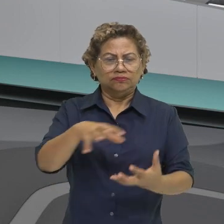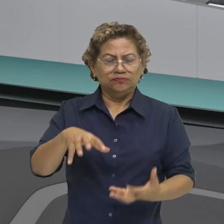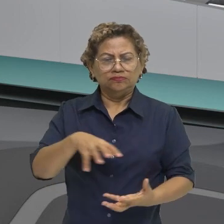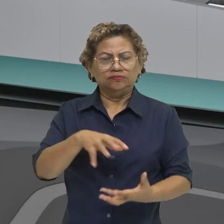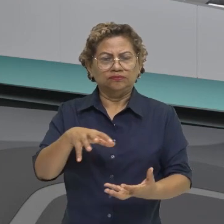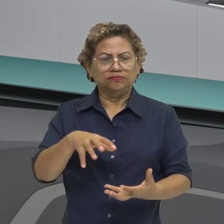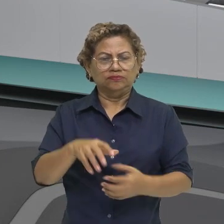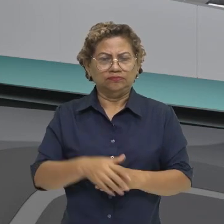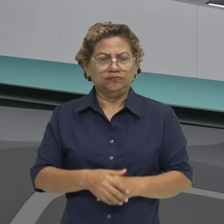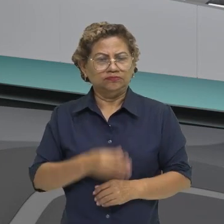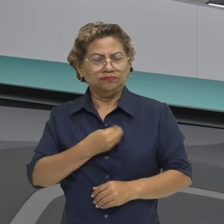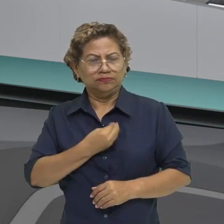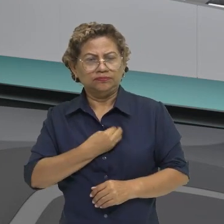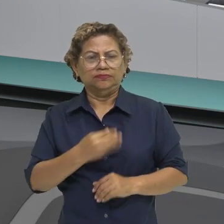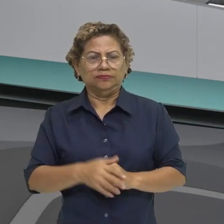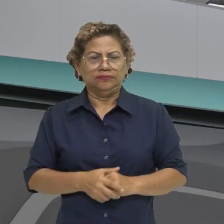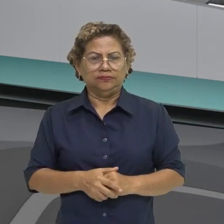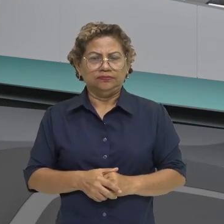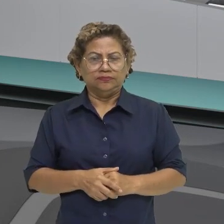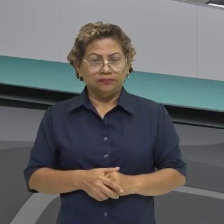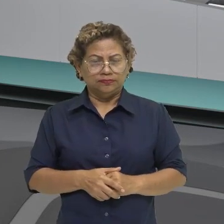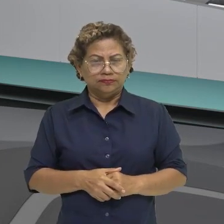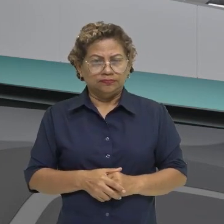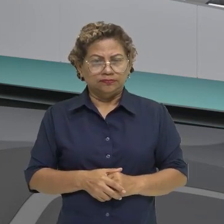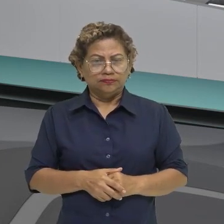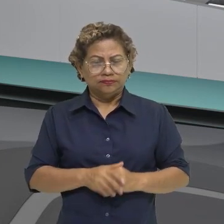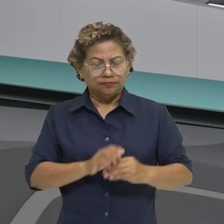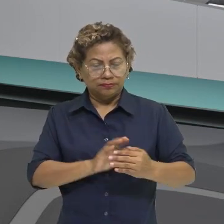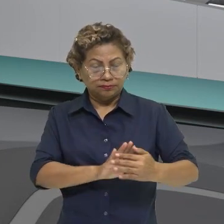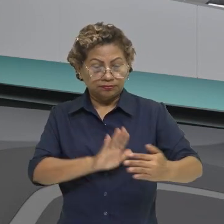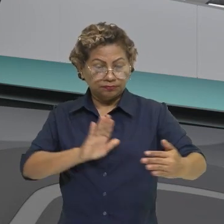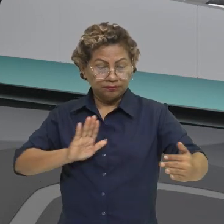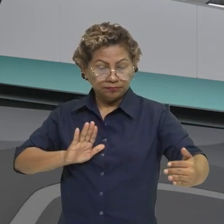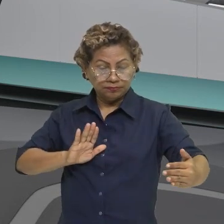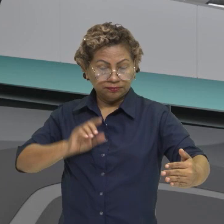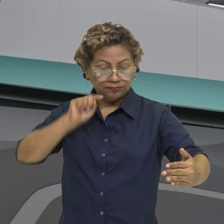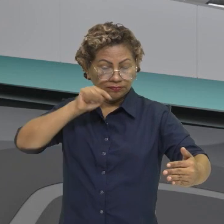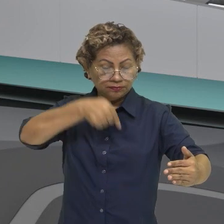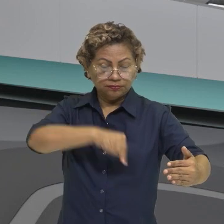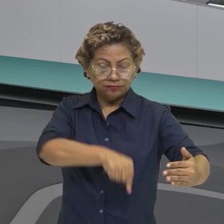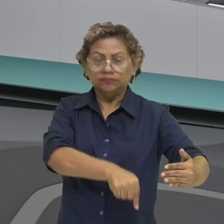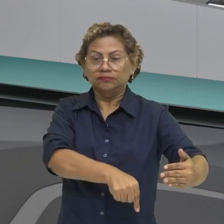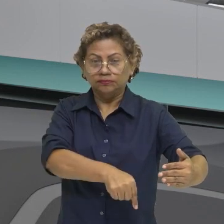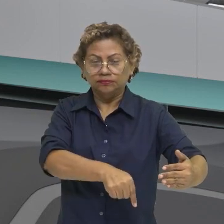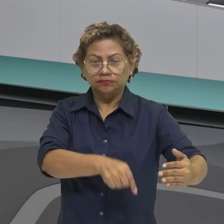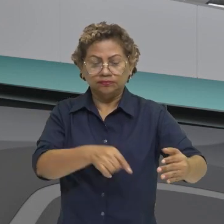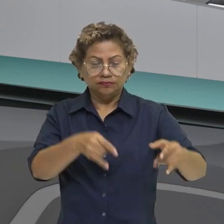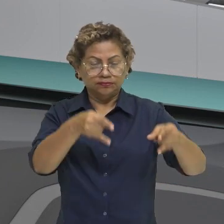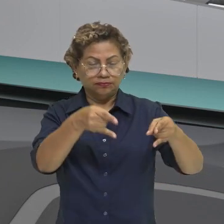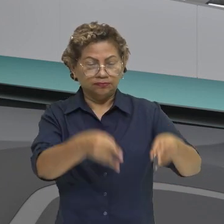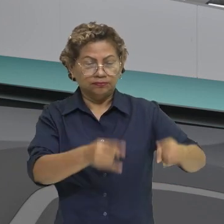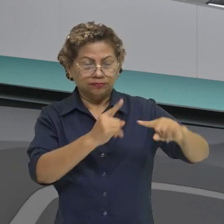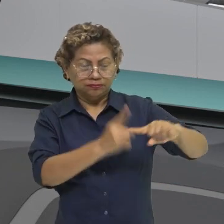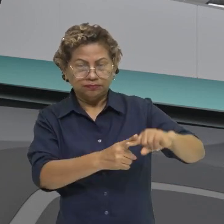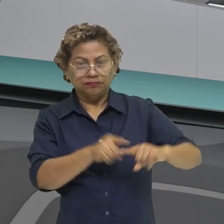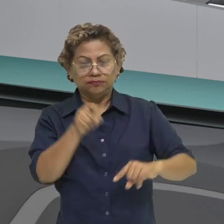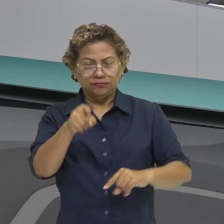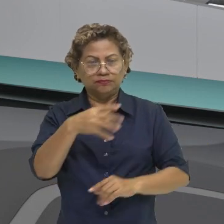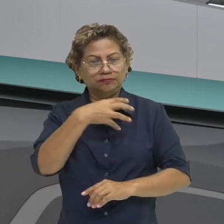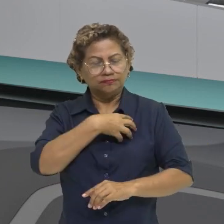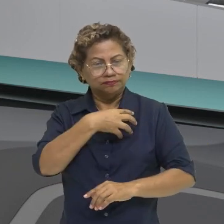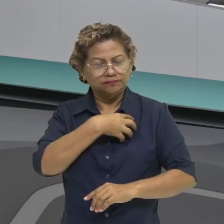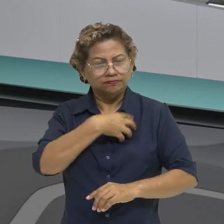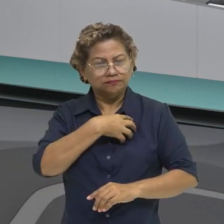lá. É uma cova grande para teu defunto parco, porém, mais que no mundo te sentirás